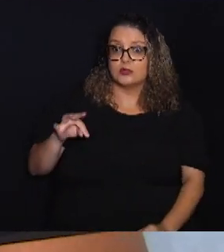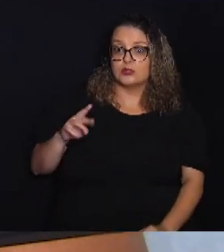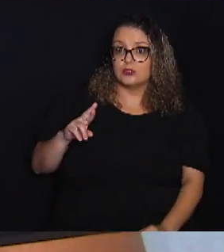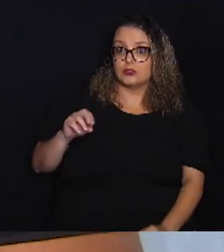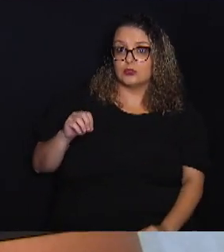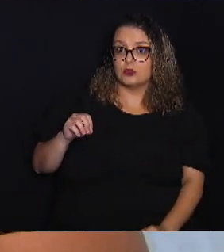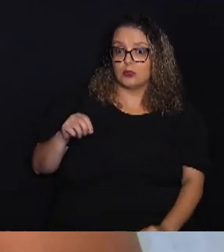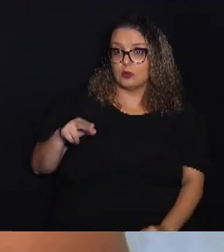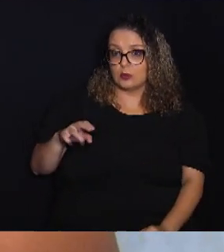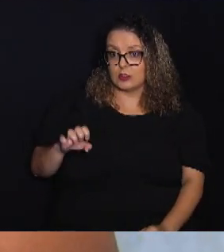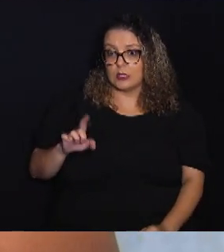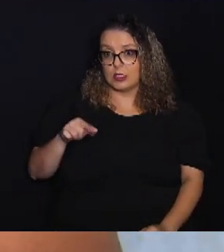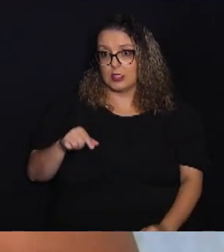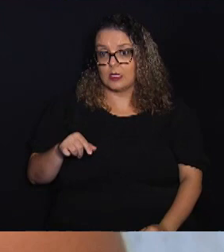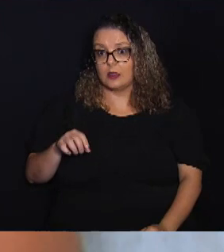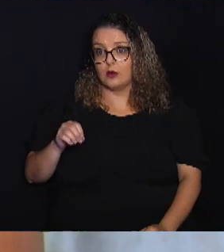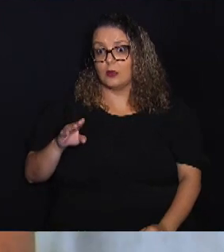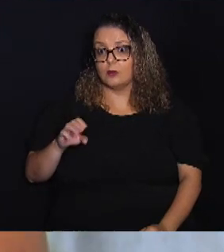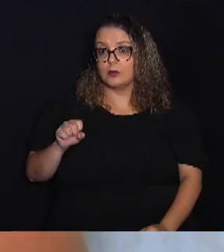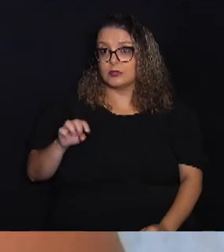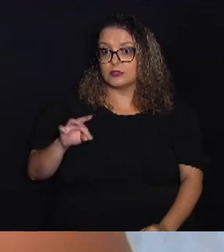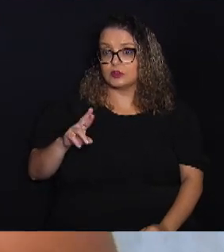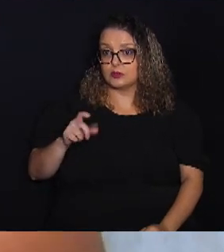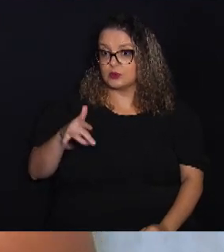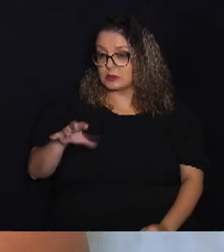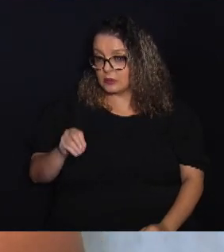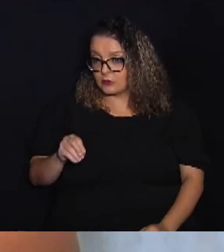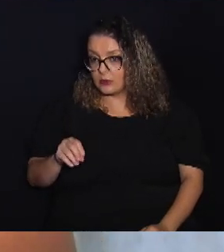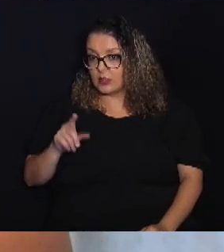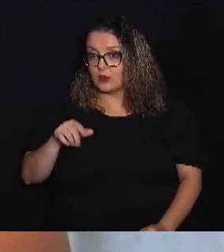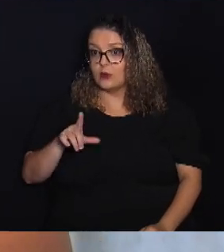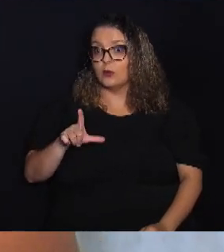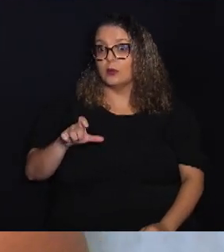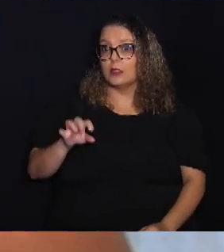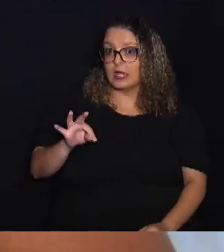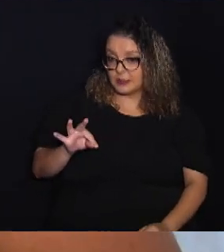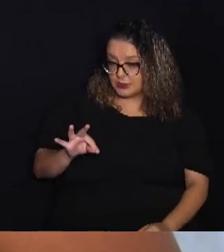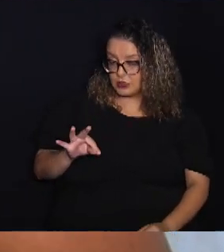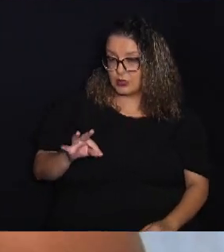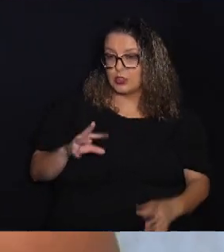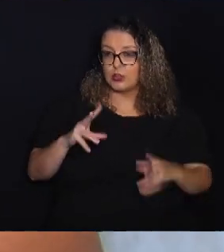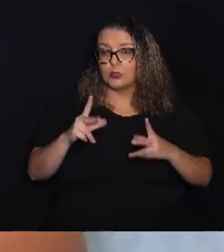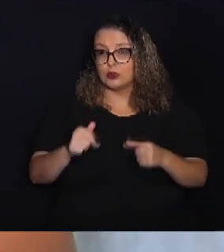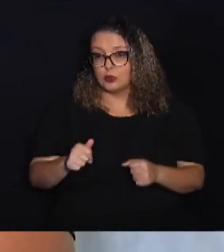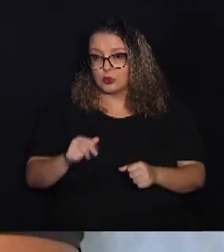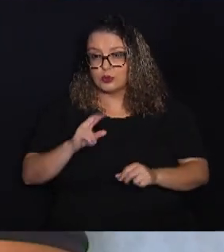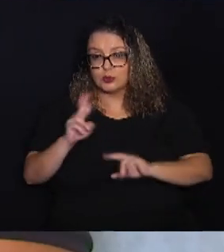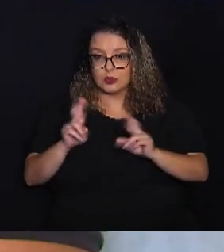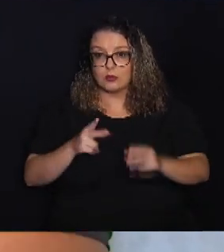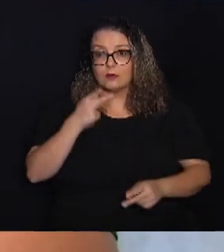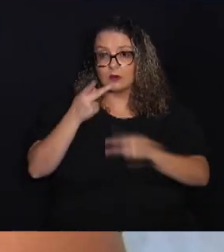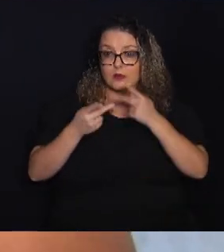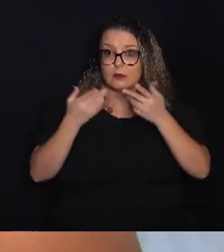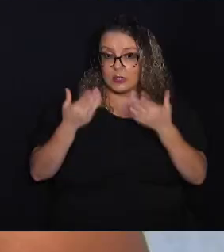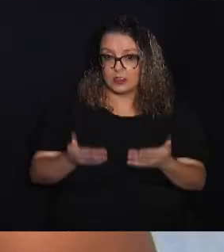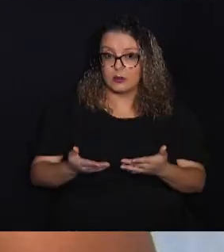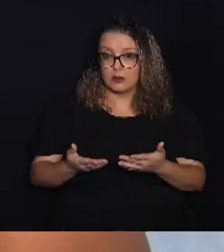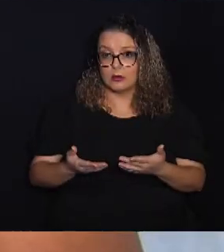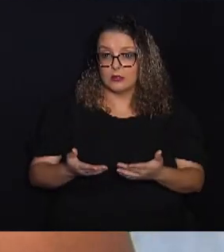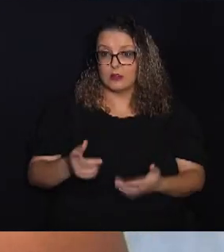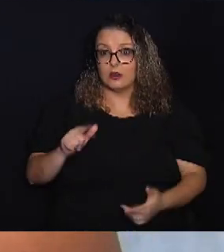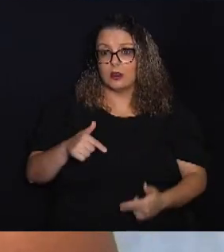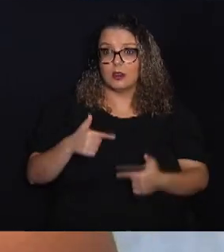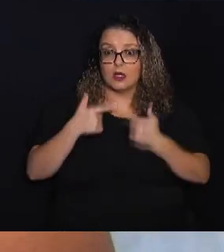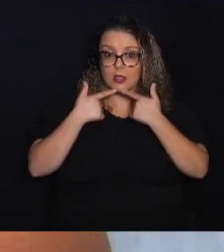o stroke. Entendeu? Stroke é obstrução em inglês. Existe o let. Todos esses nomes que eu falei para